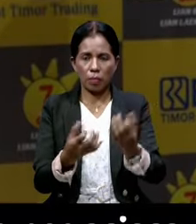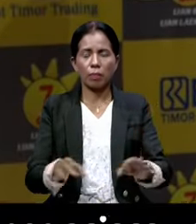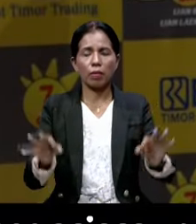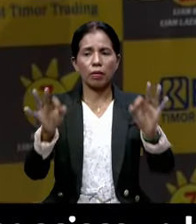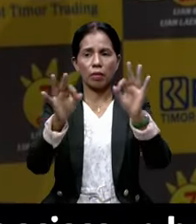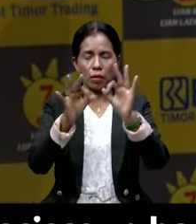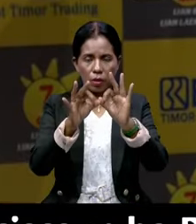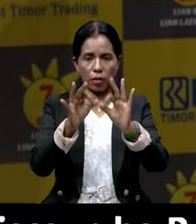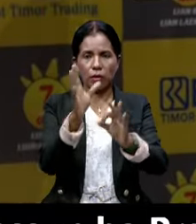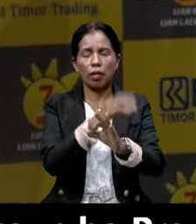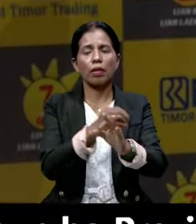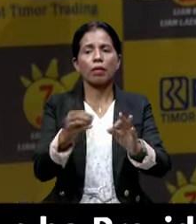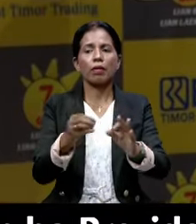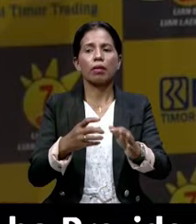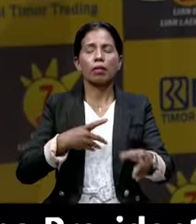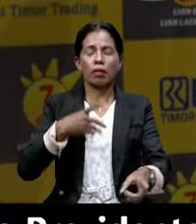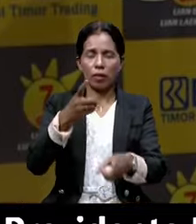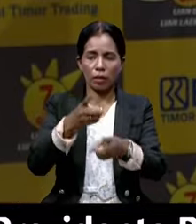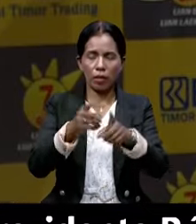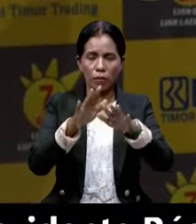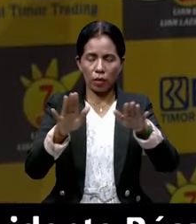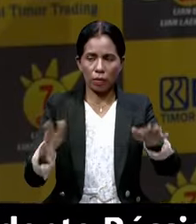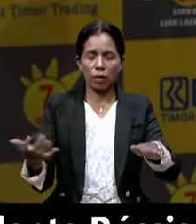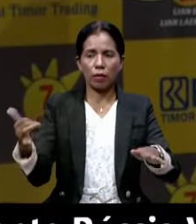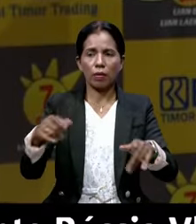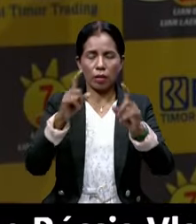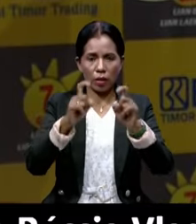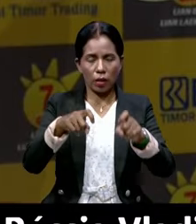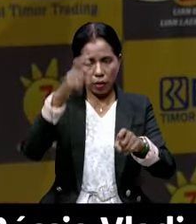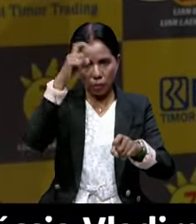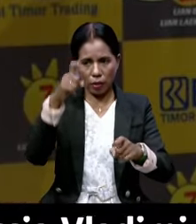é mos direito labar e xira tem que matenek.